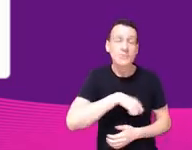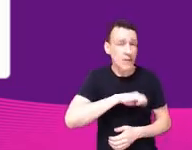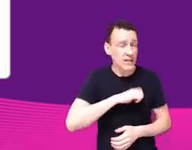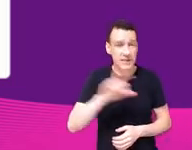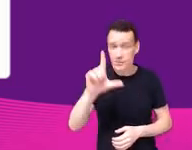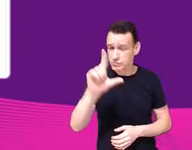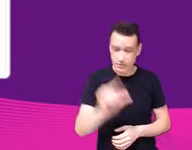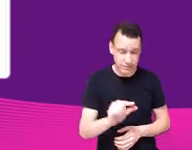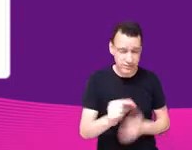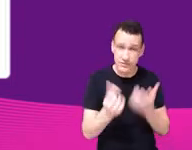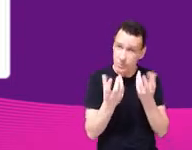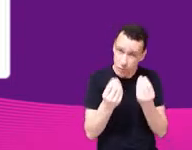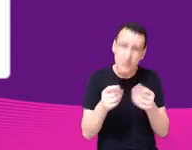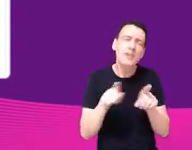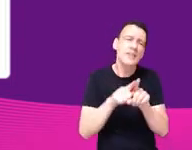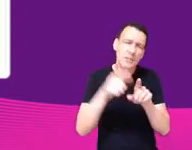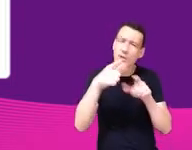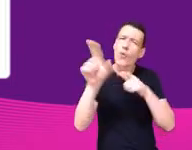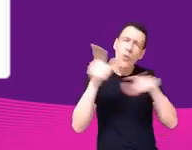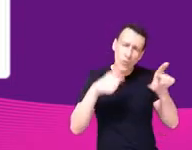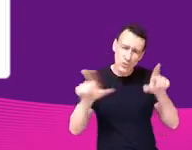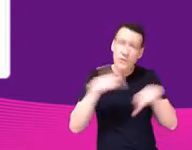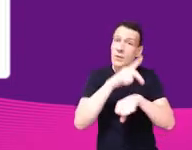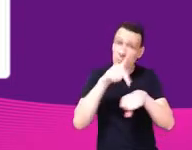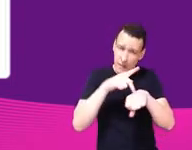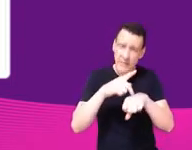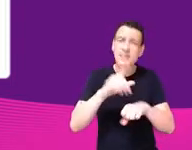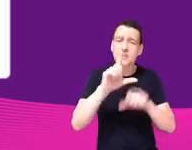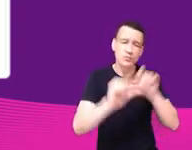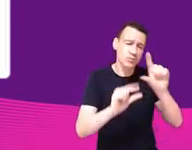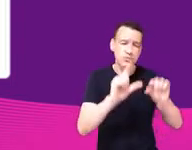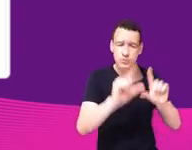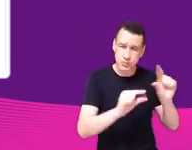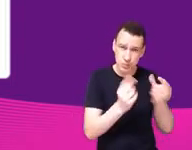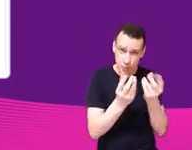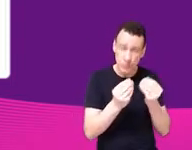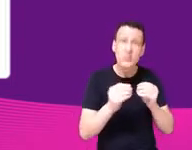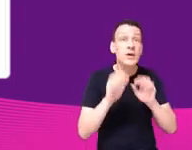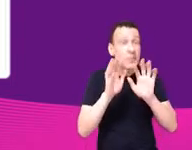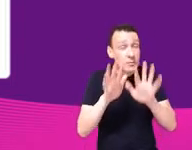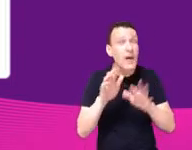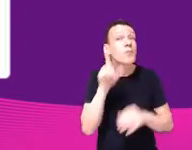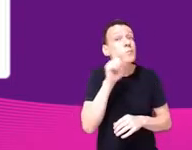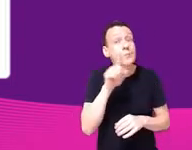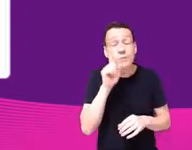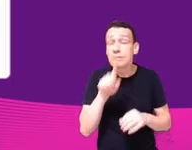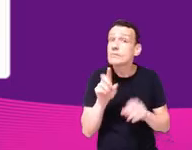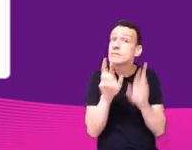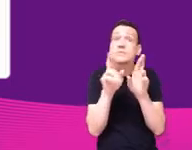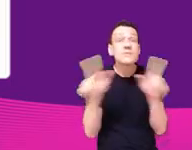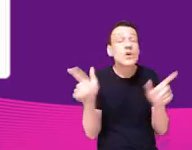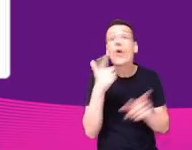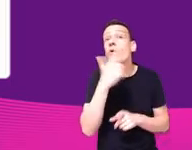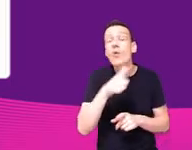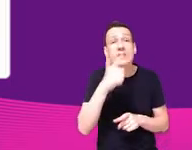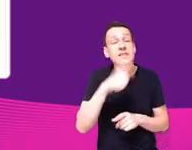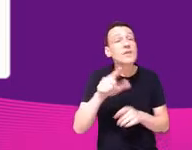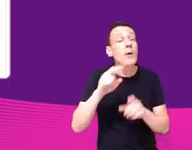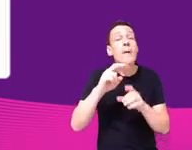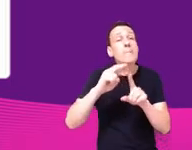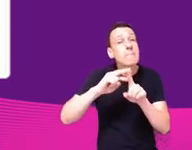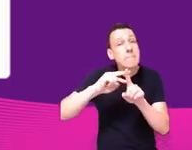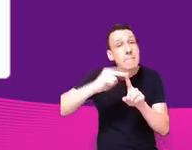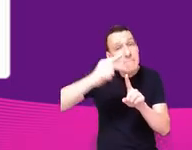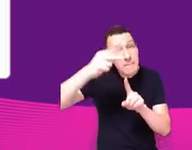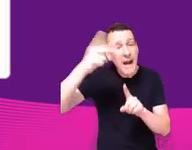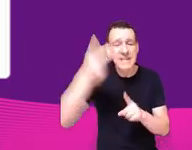praticamente todos os países, com exceção dos Estados Unidos, que conseguiu inclusive aumentar a sua doação por milhão de habitantes no ano de